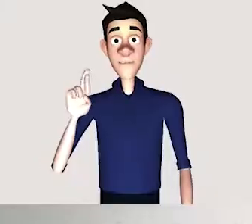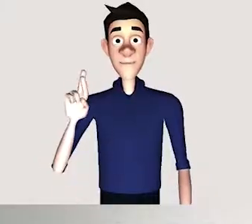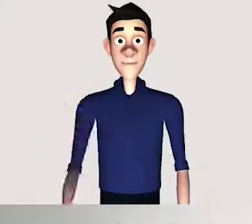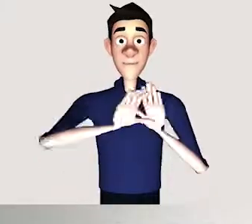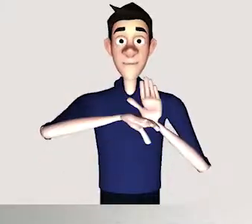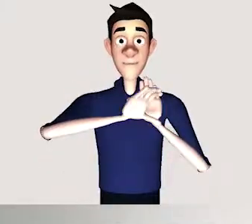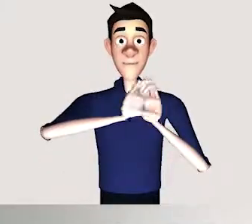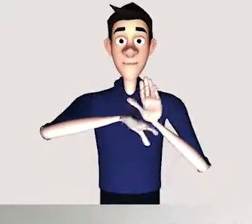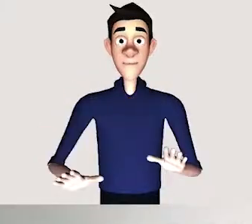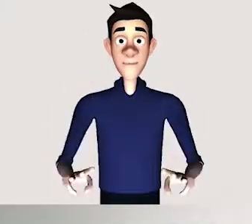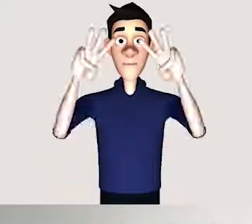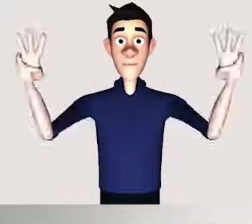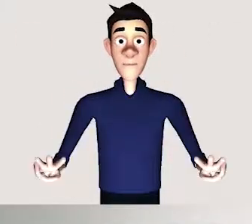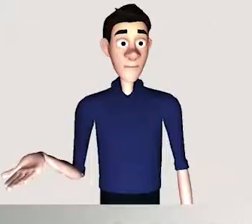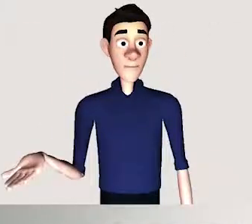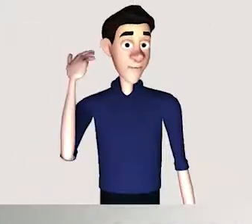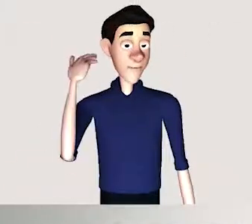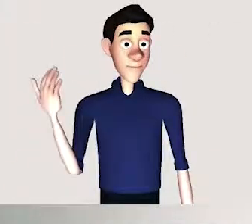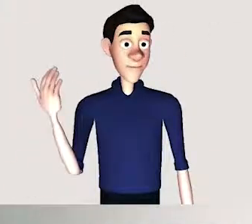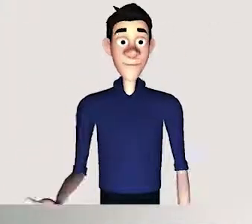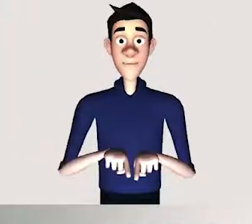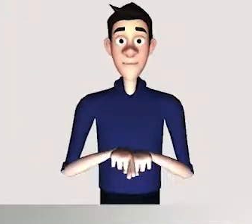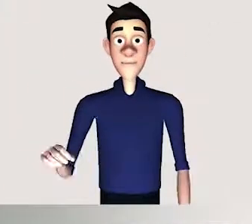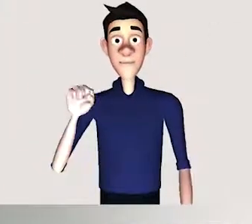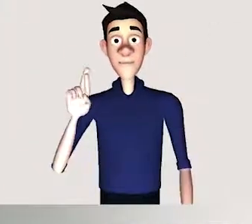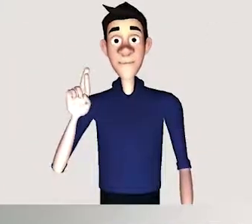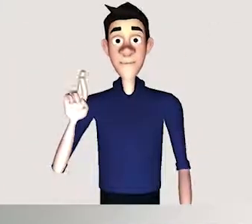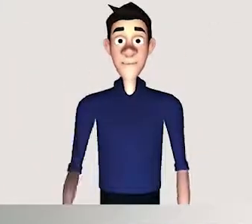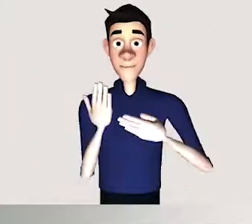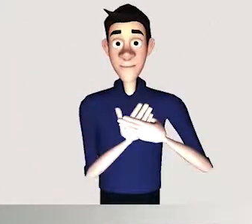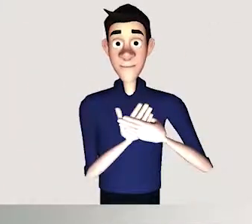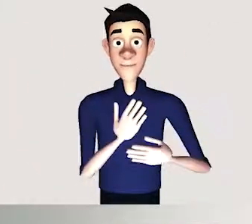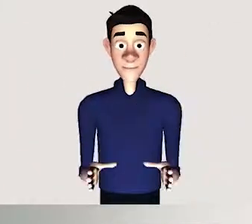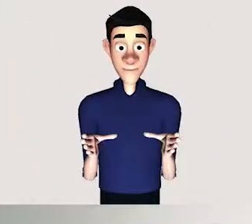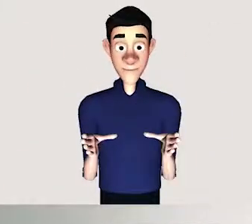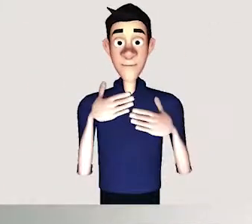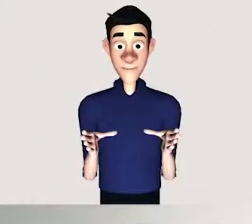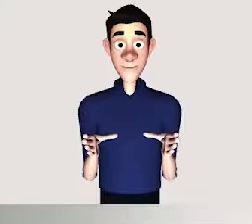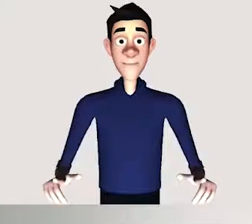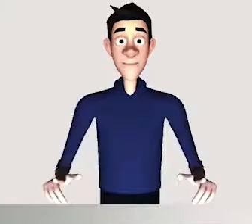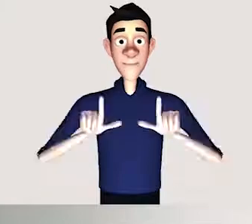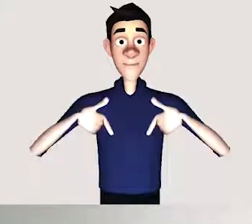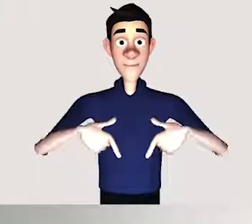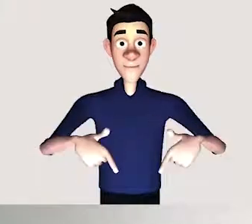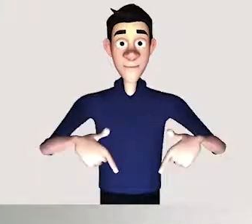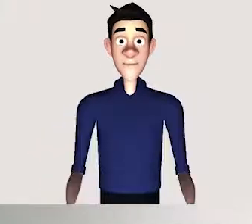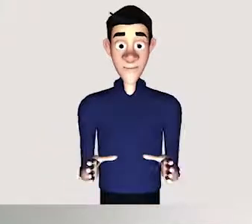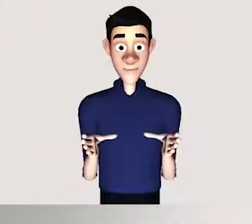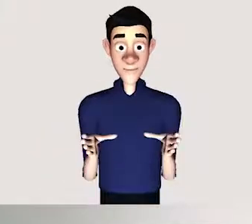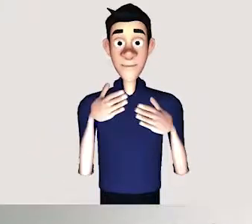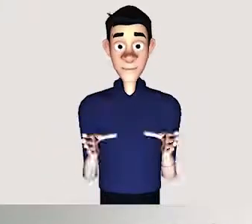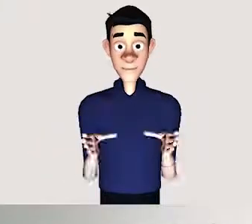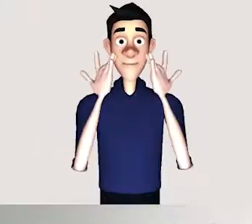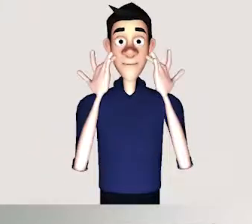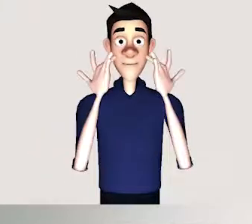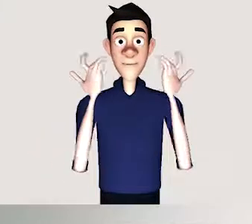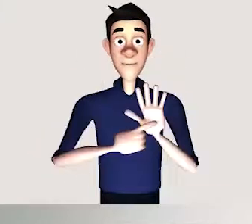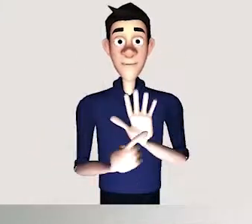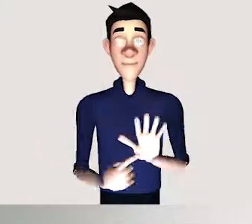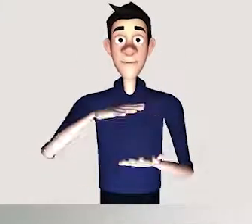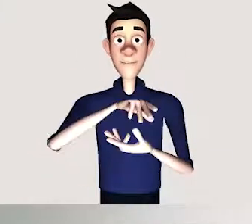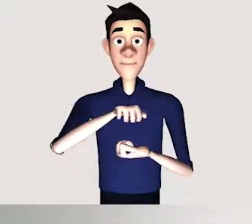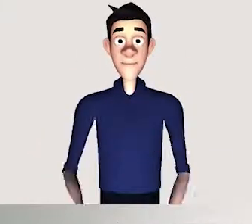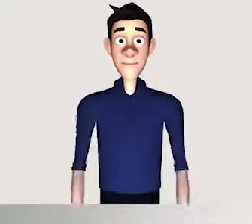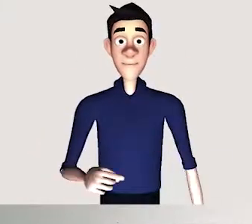o que é museu, eu poderia dizer o seguinte: o museu é uma janela. É uma porta, é